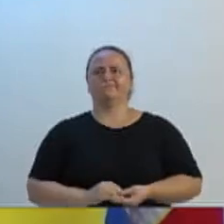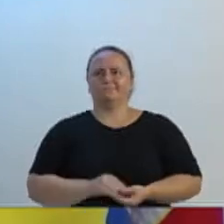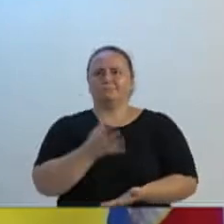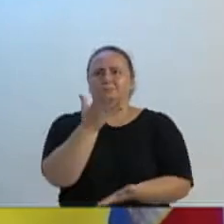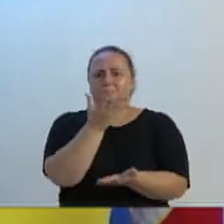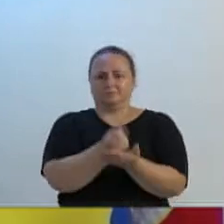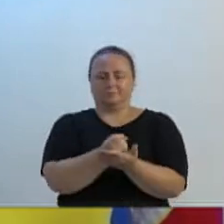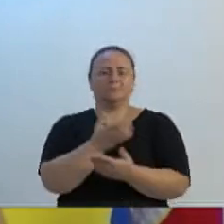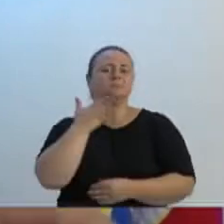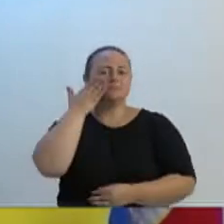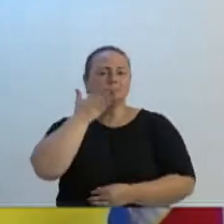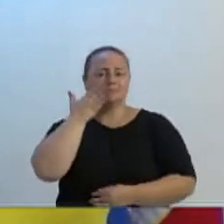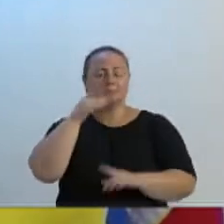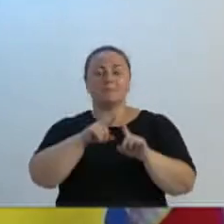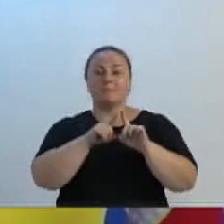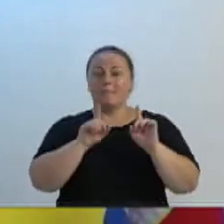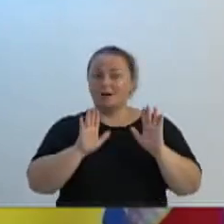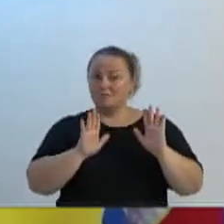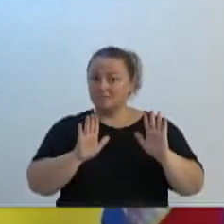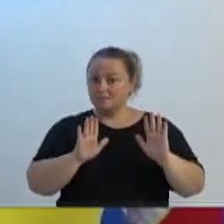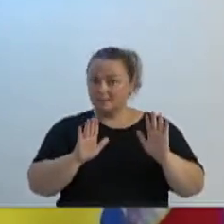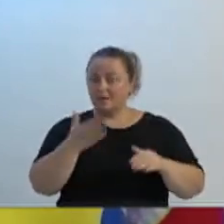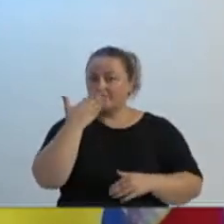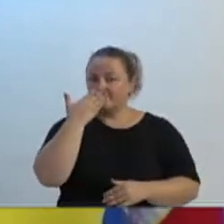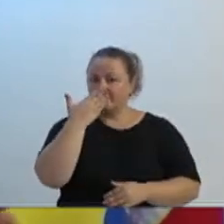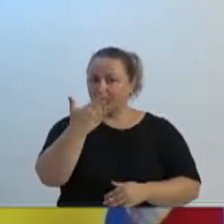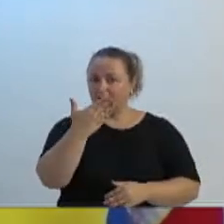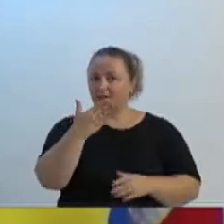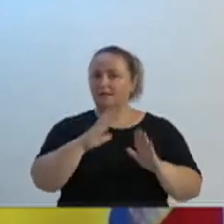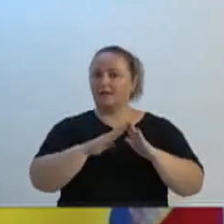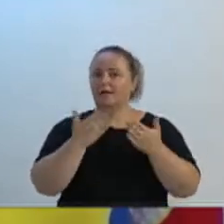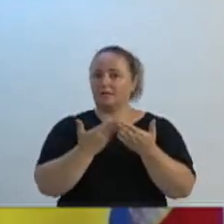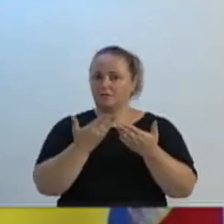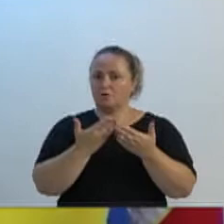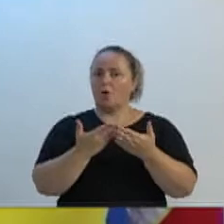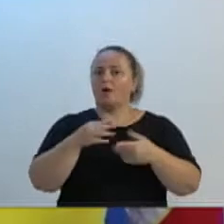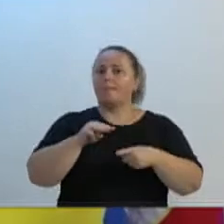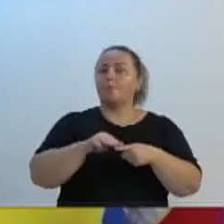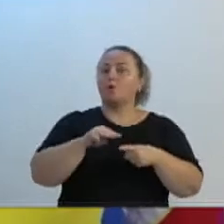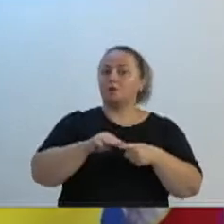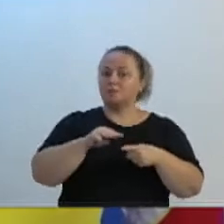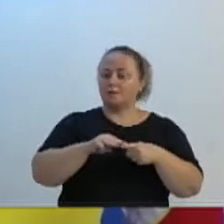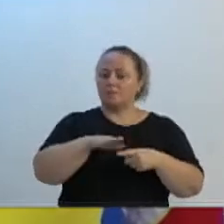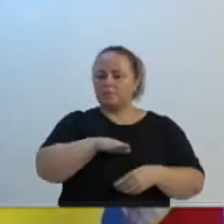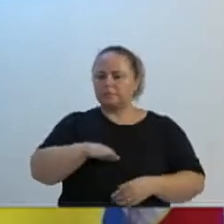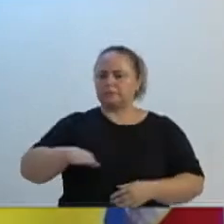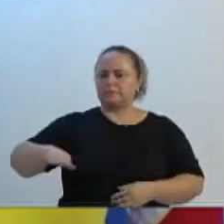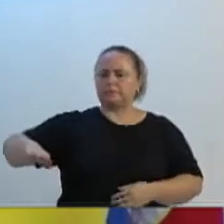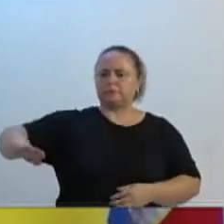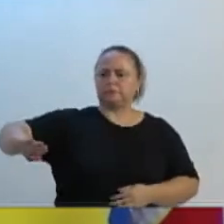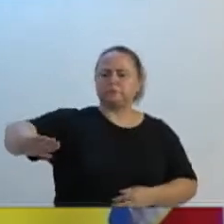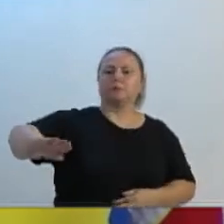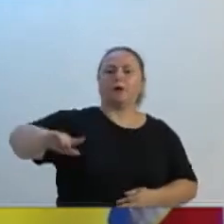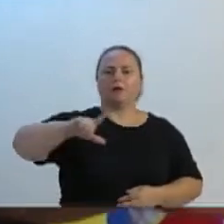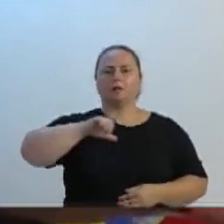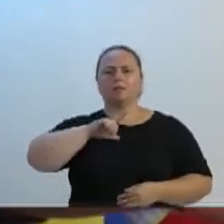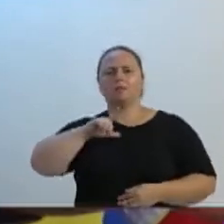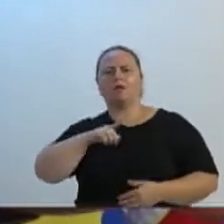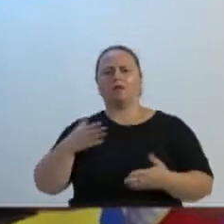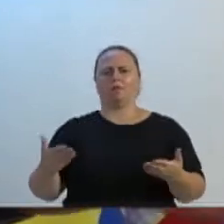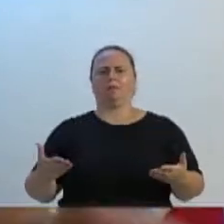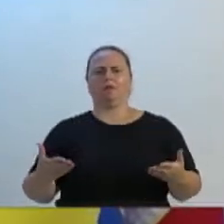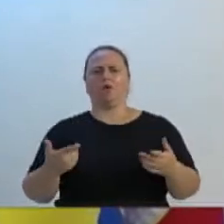sua fala meu pronunciamento mas quero deixar claro que não francisco você tem e é a irmã tivesse e aí tem redutor de velocidade é